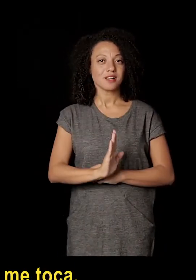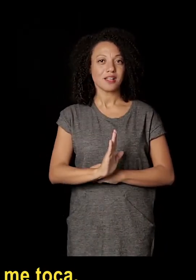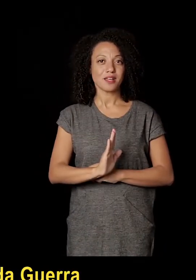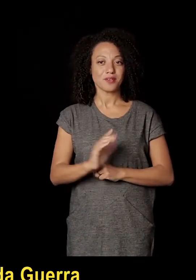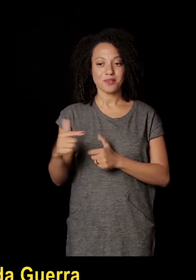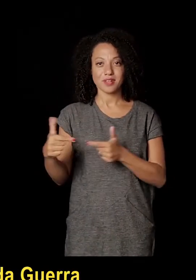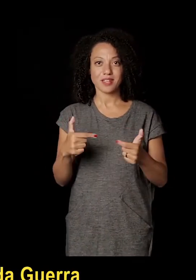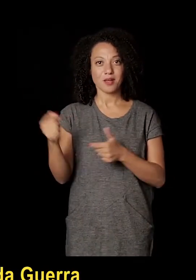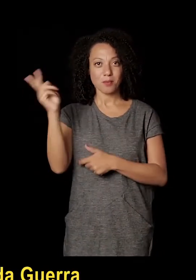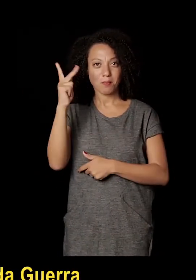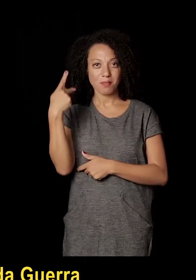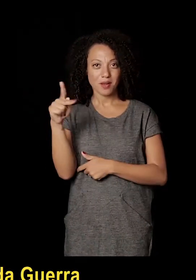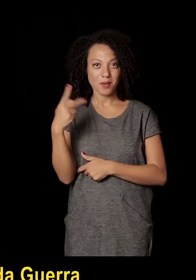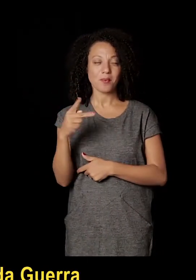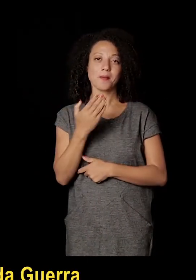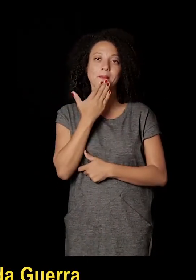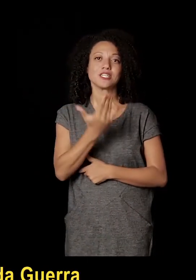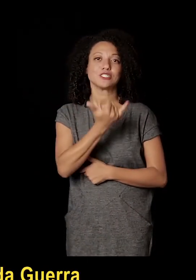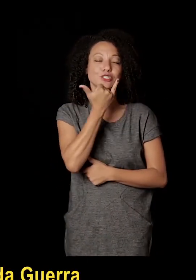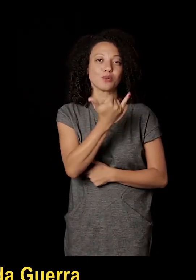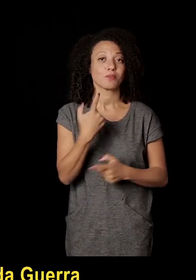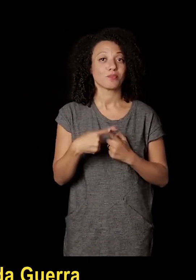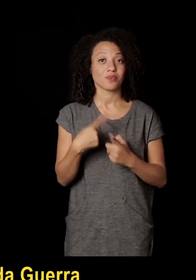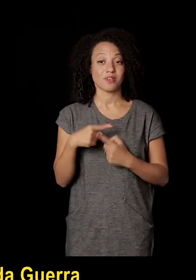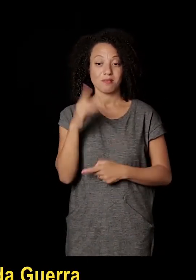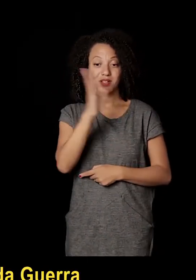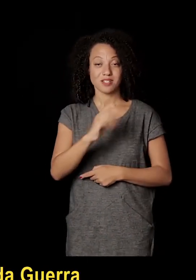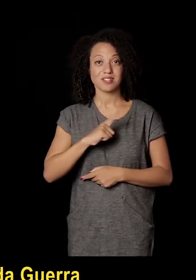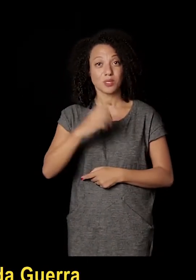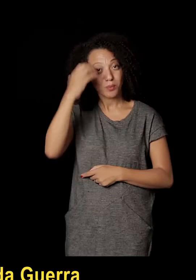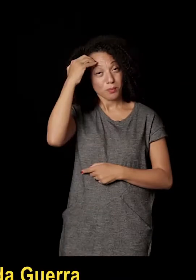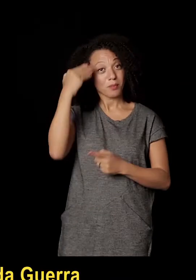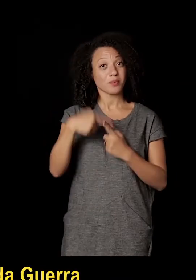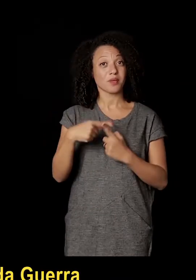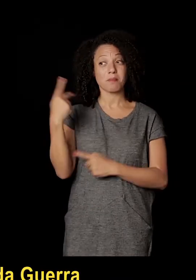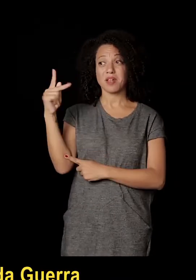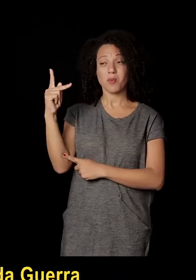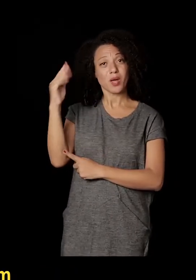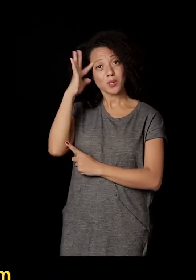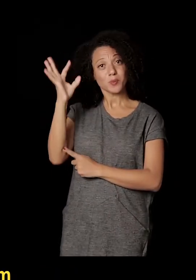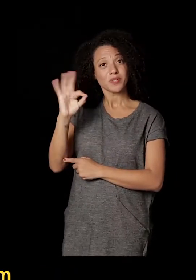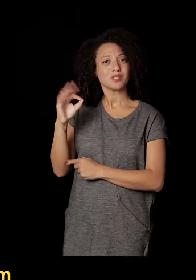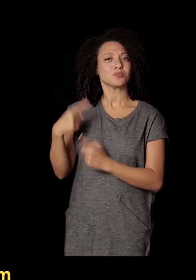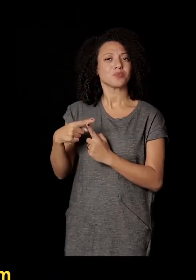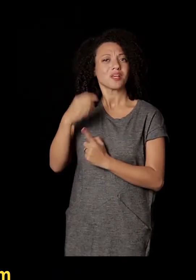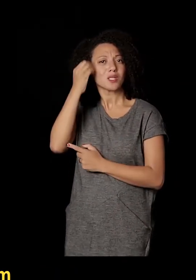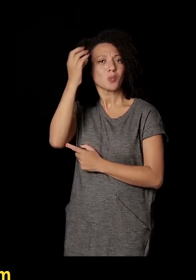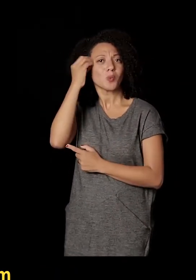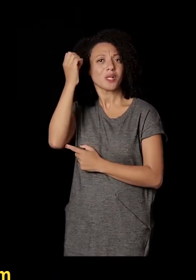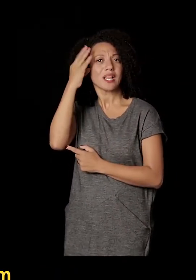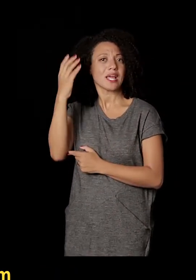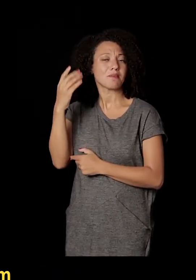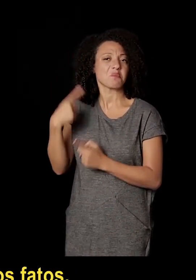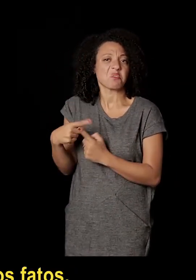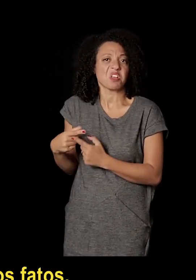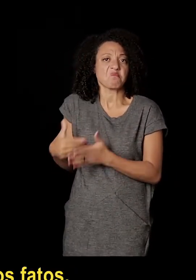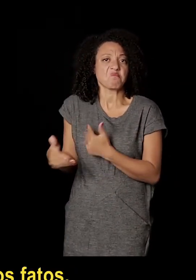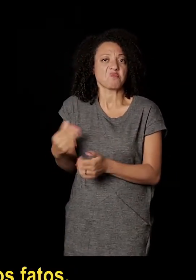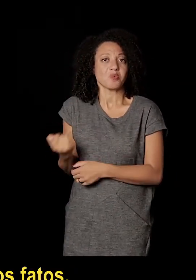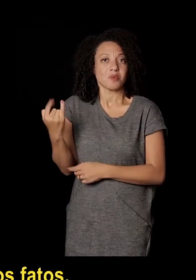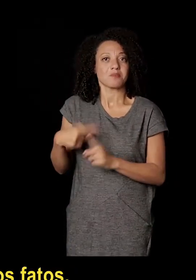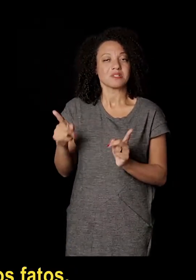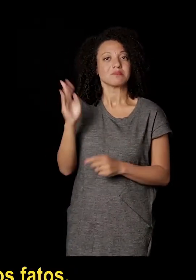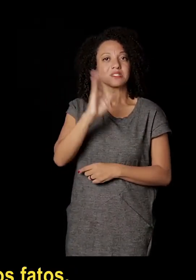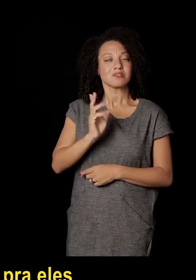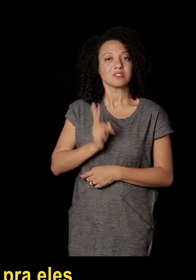Todo brasileiro pede desculpa da Guerra do Paraguai. Né? É uma culpa que nós temos, que os paraguaios dizem que não entendem por quê, porque não lembram direito dos